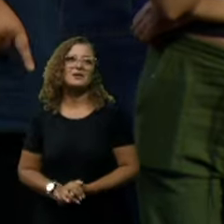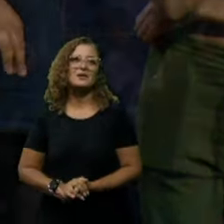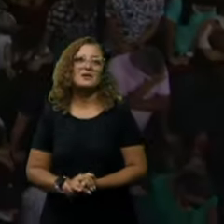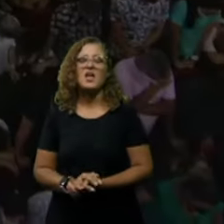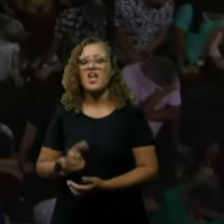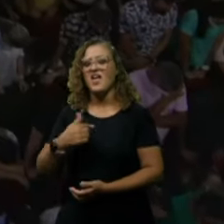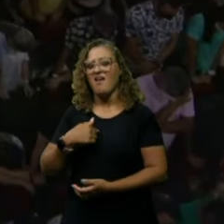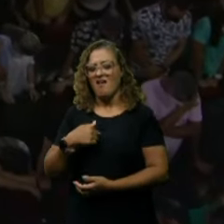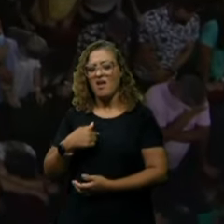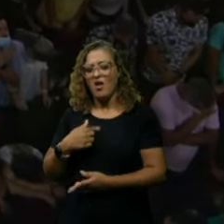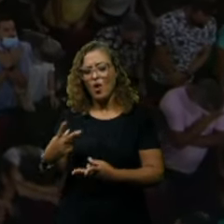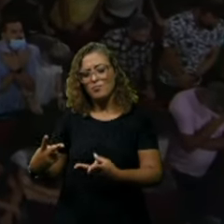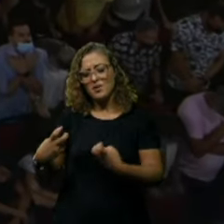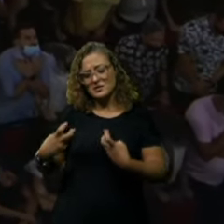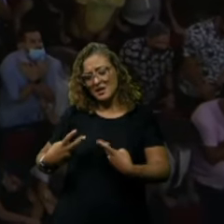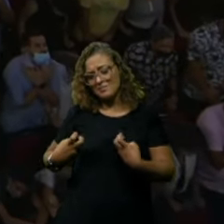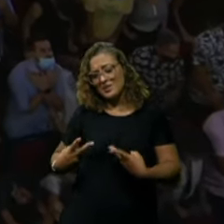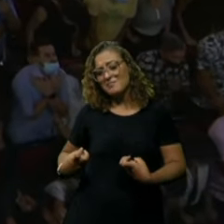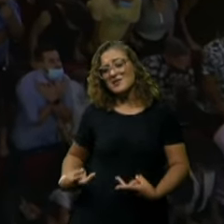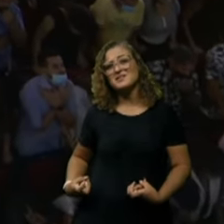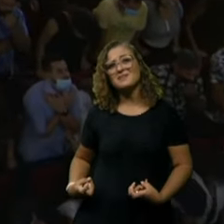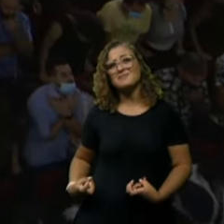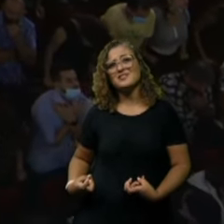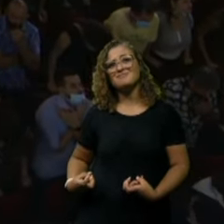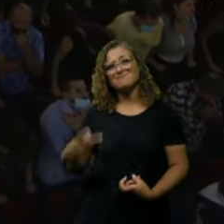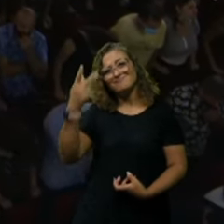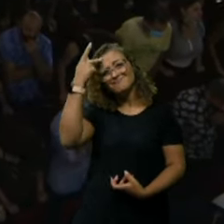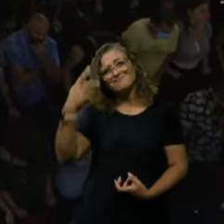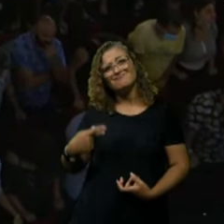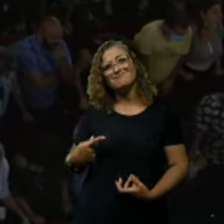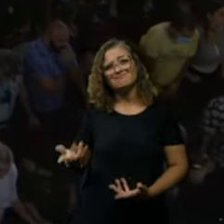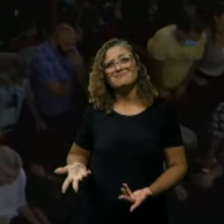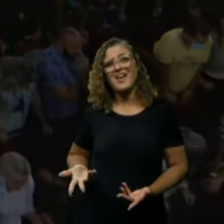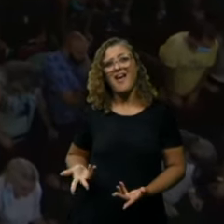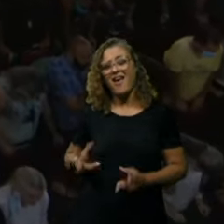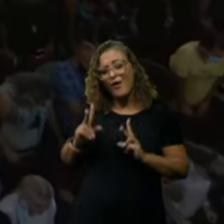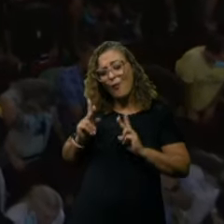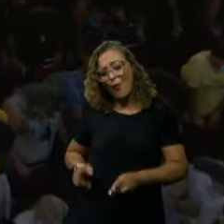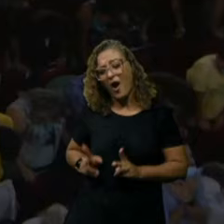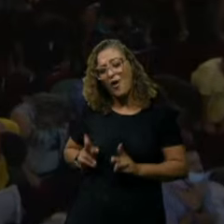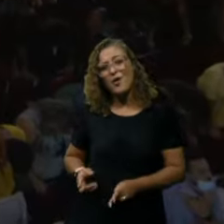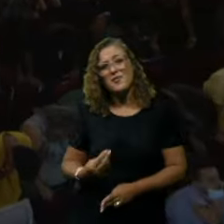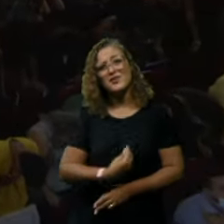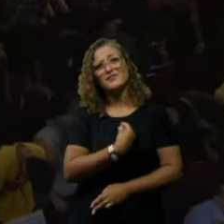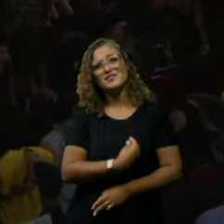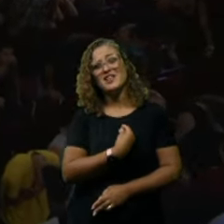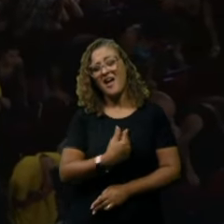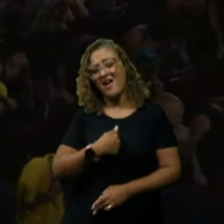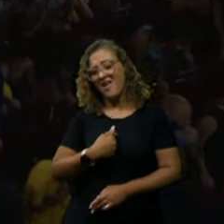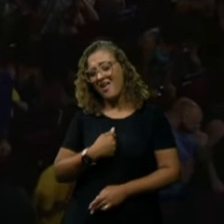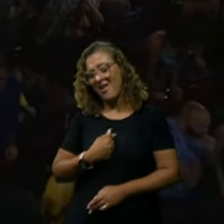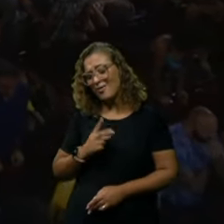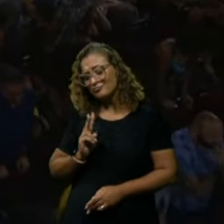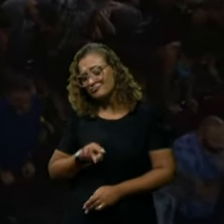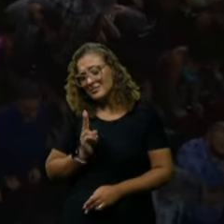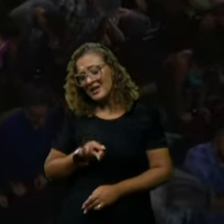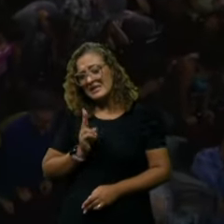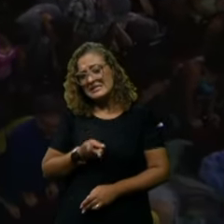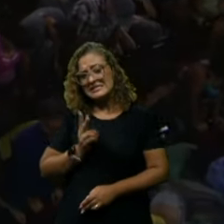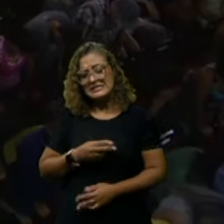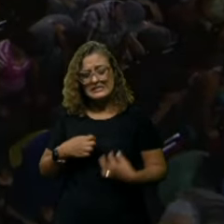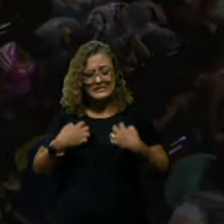falou eu me identifiquei se você se identificou Diga para ele Senhor isso aí que ela falou é verdade eu tenho andado ameaçado